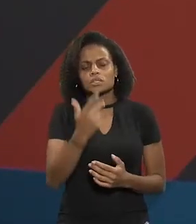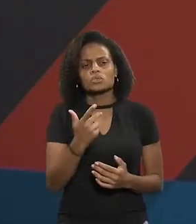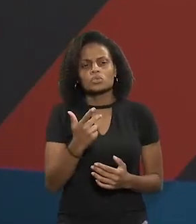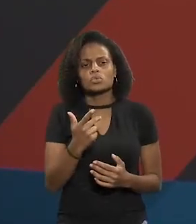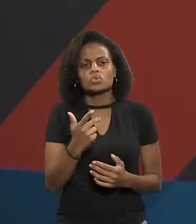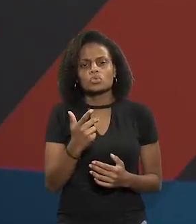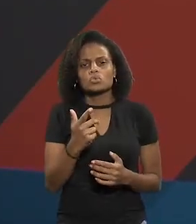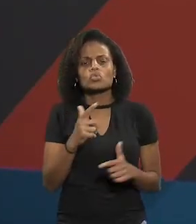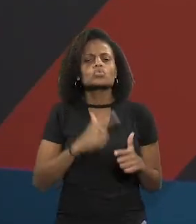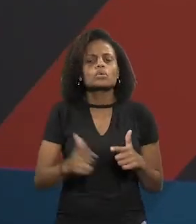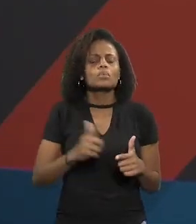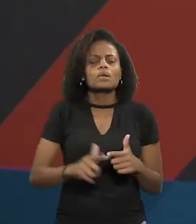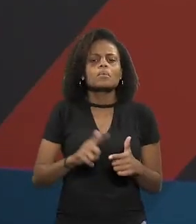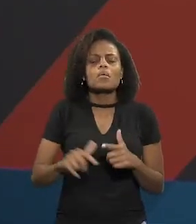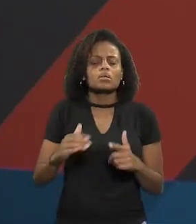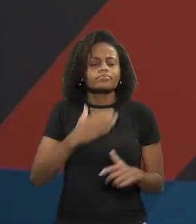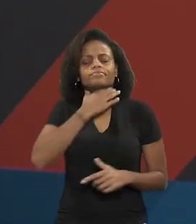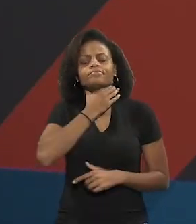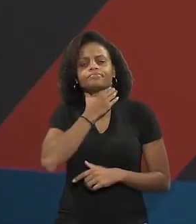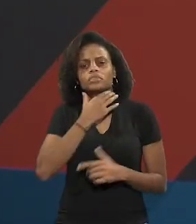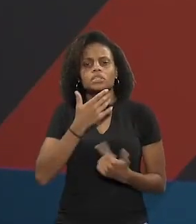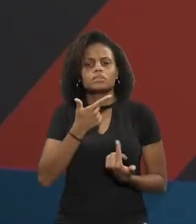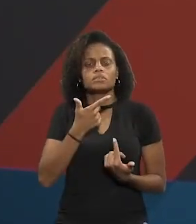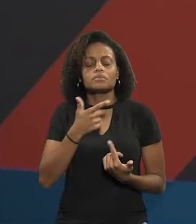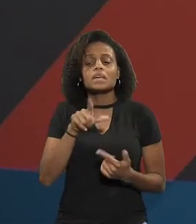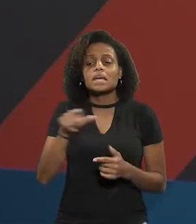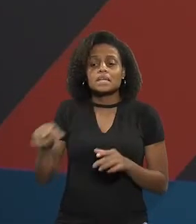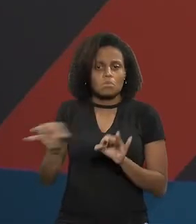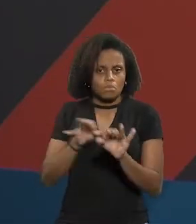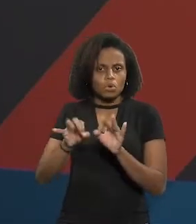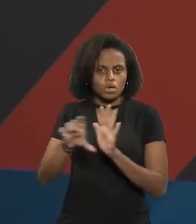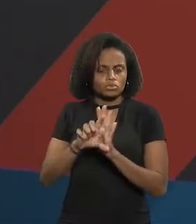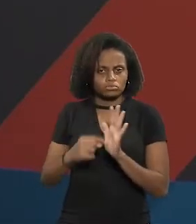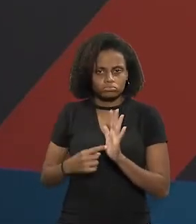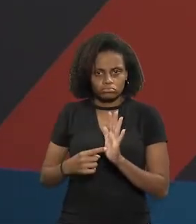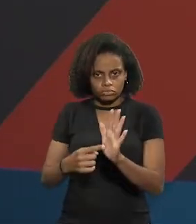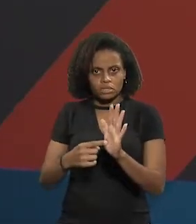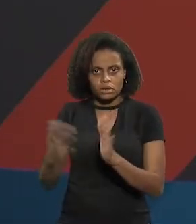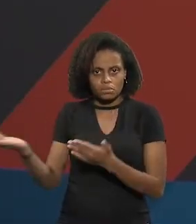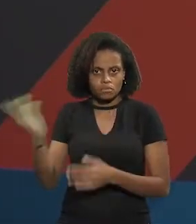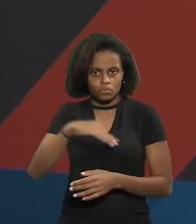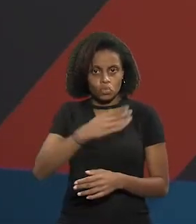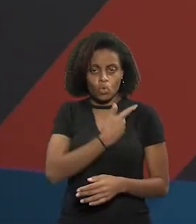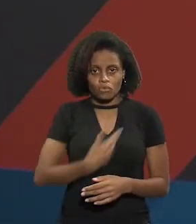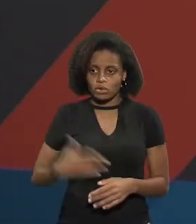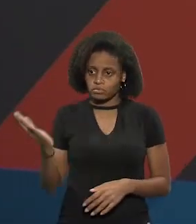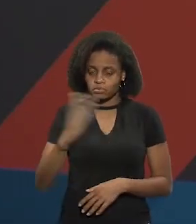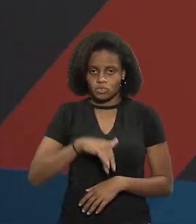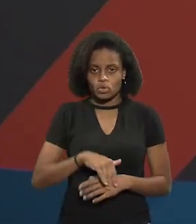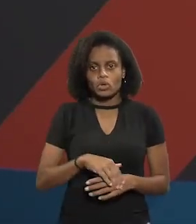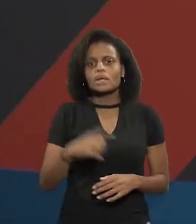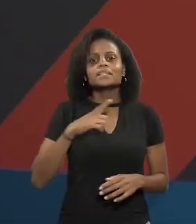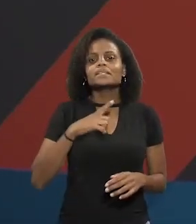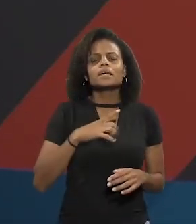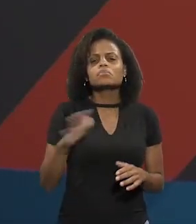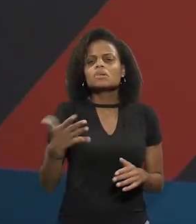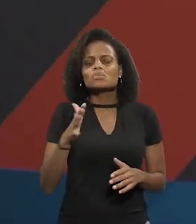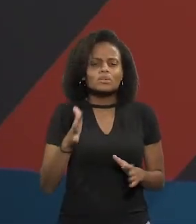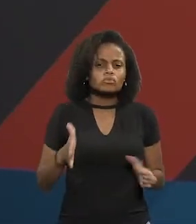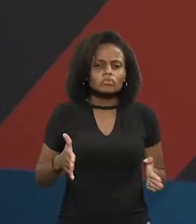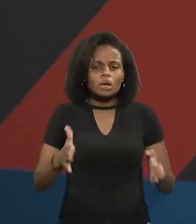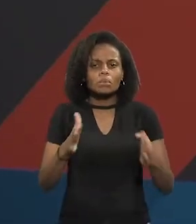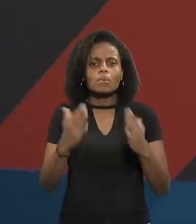questão do problema da crise. Nesse projeto inicial que veio do governo, já tem mais ou menos um